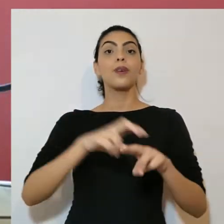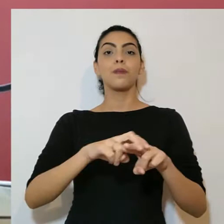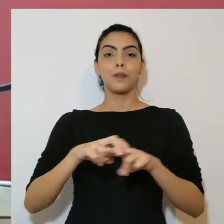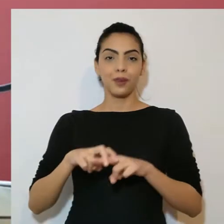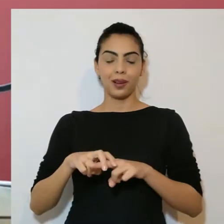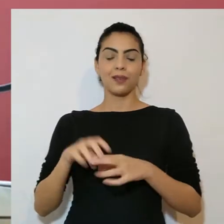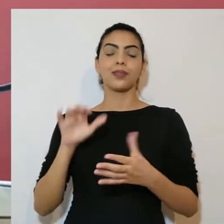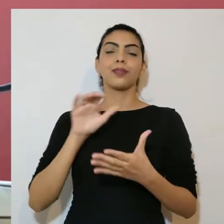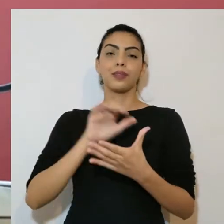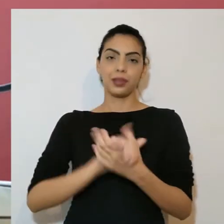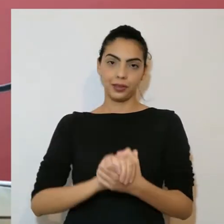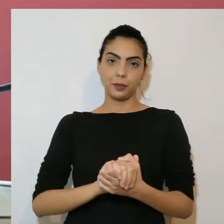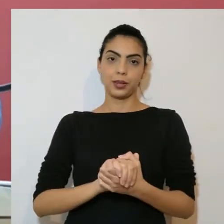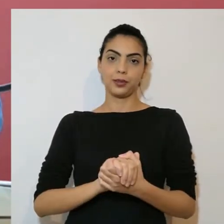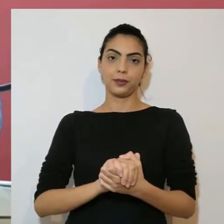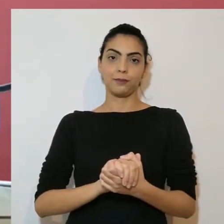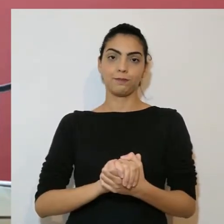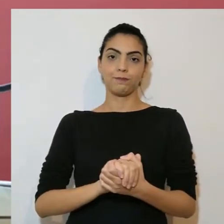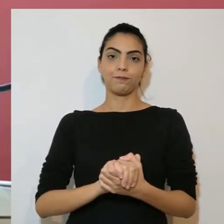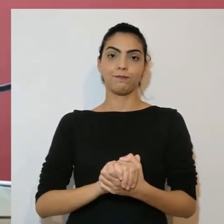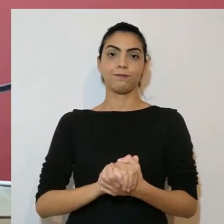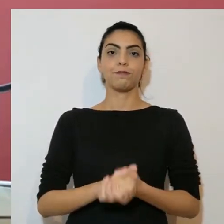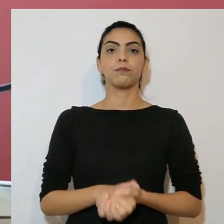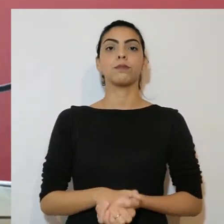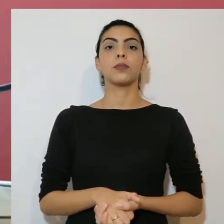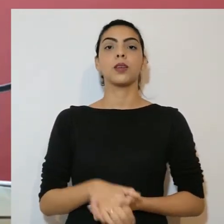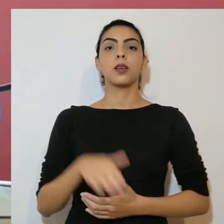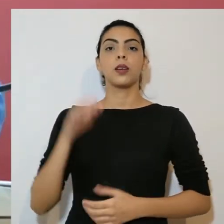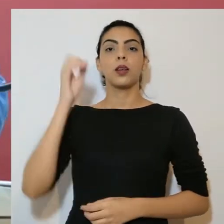é através do casamento.